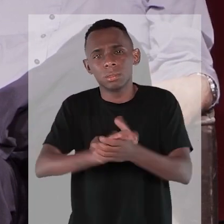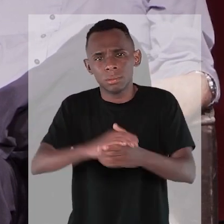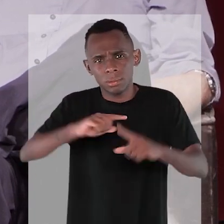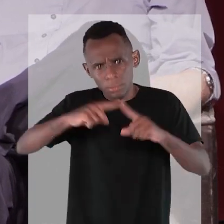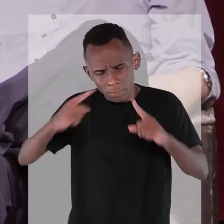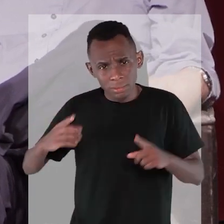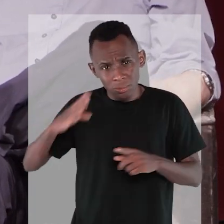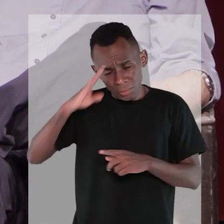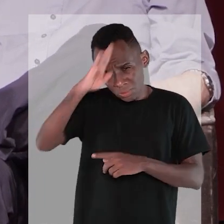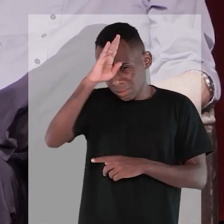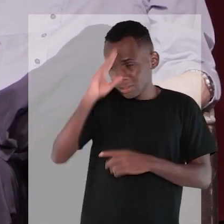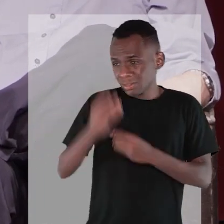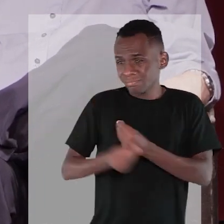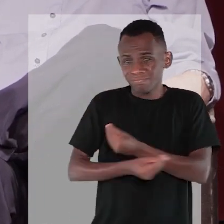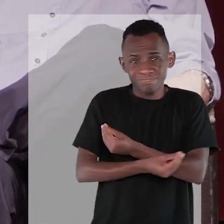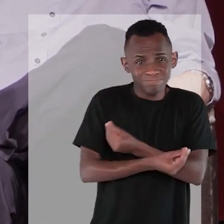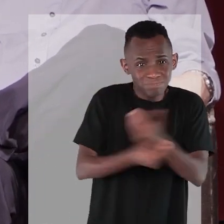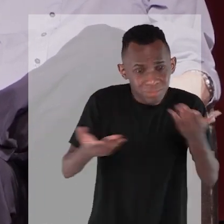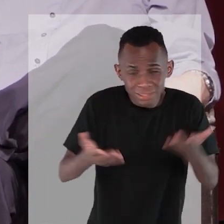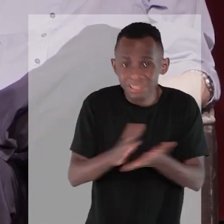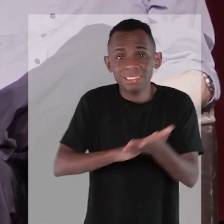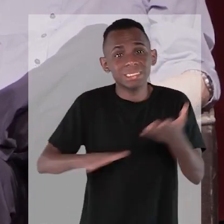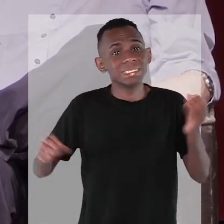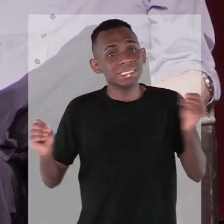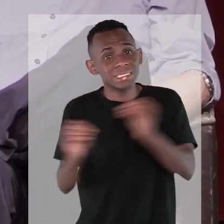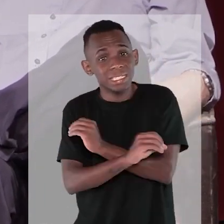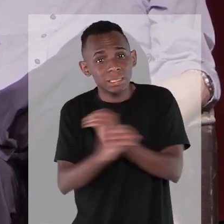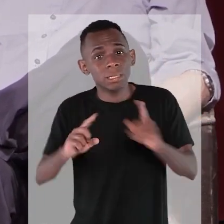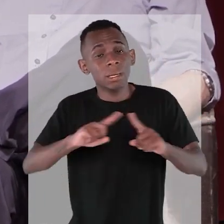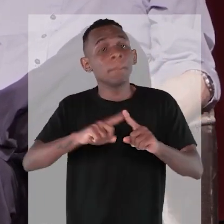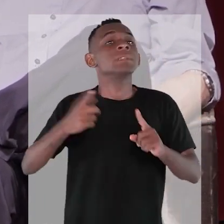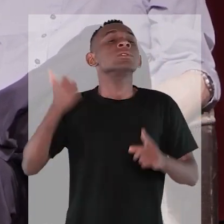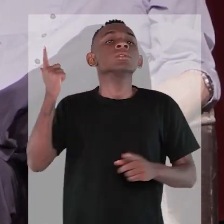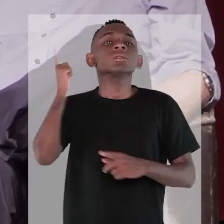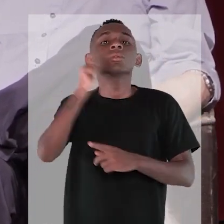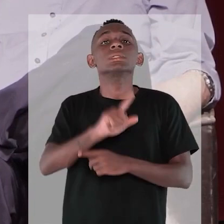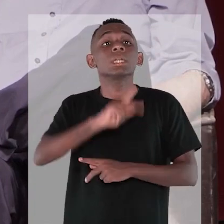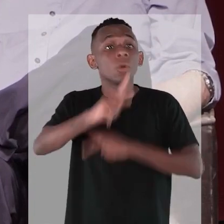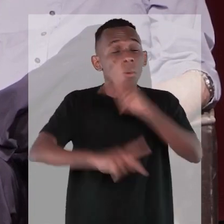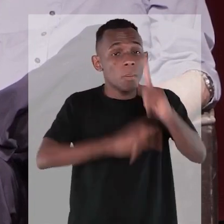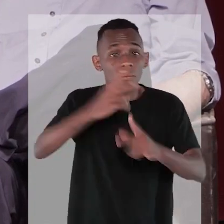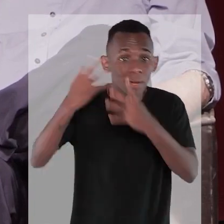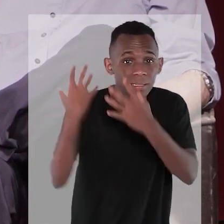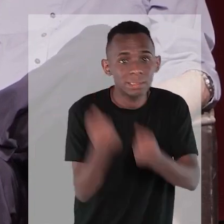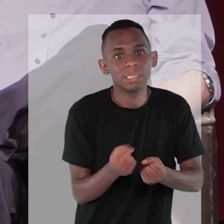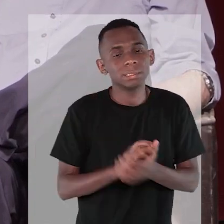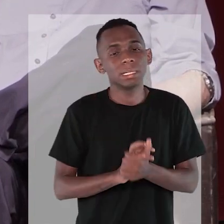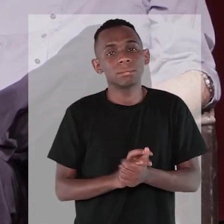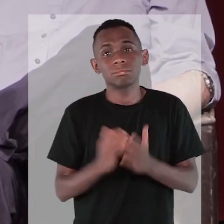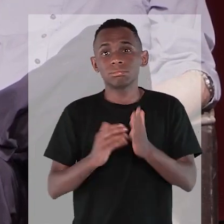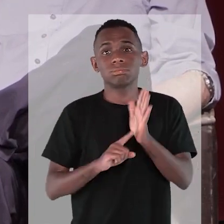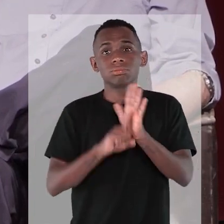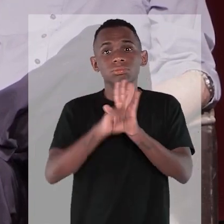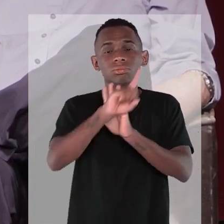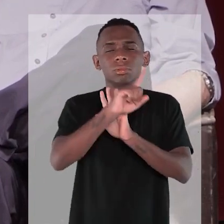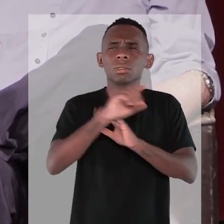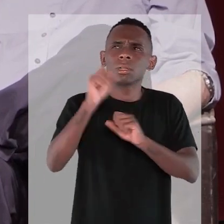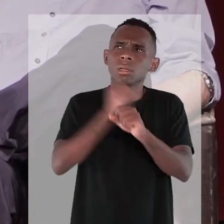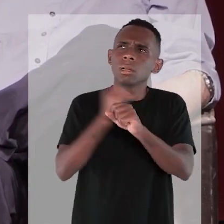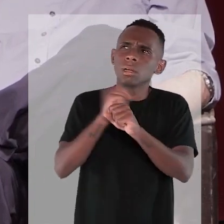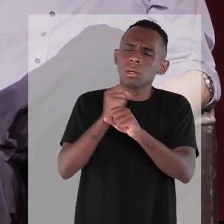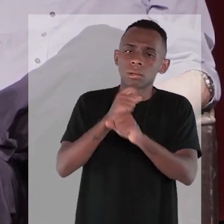Bolsonaro, que não entrega nada, e ainda assim ele consegue ter uma popularidade tão alta, né? Se a gente for pensar em 2020,